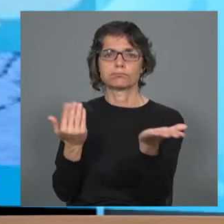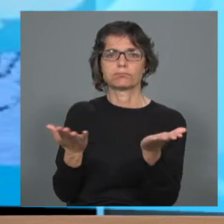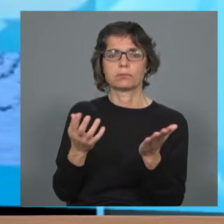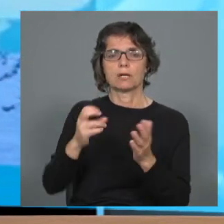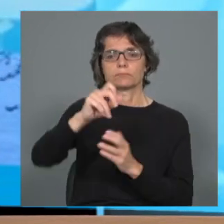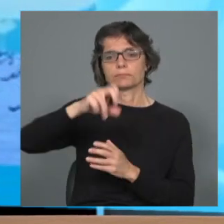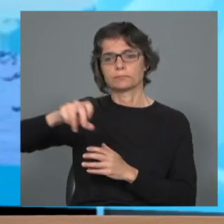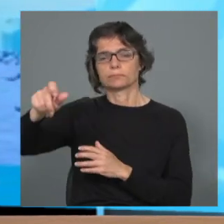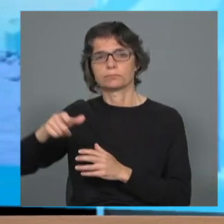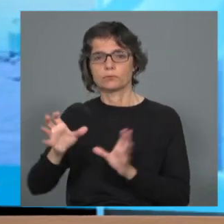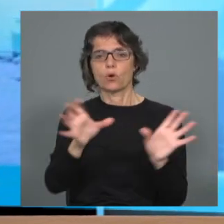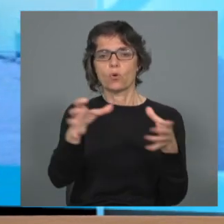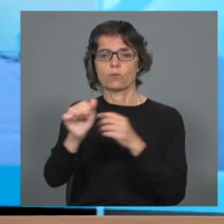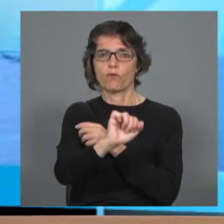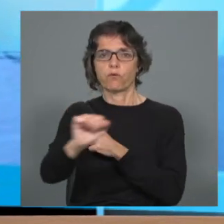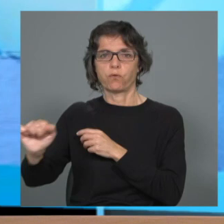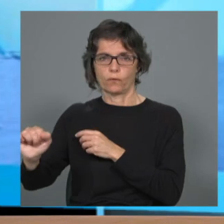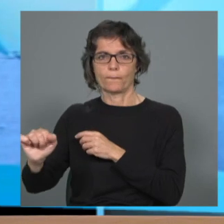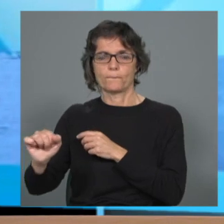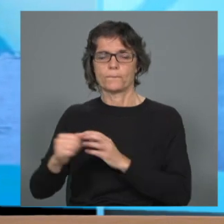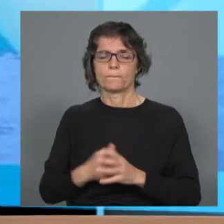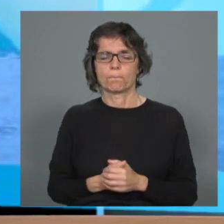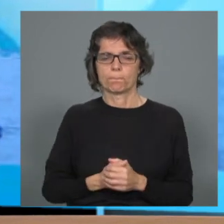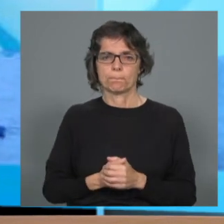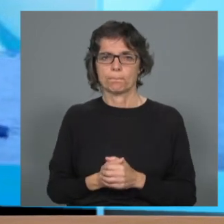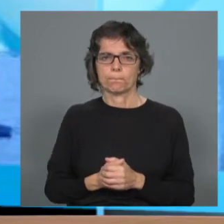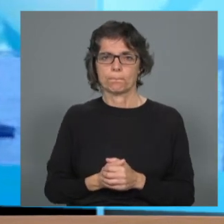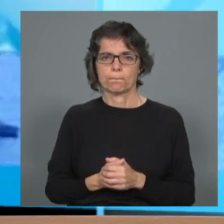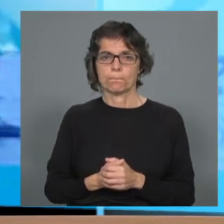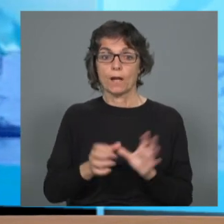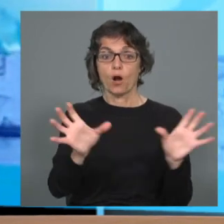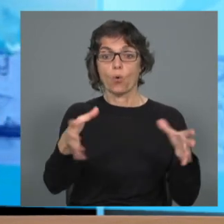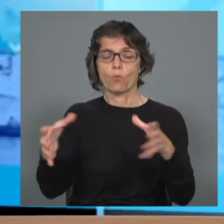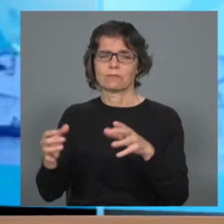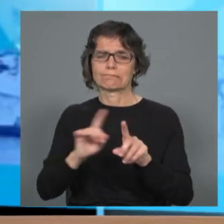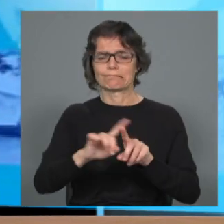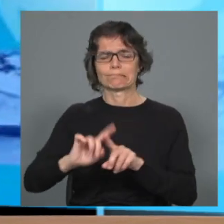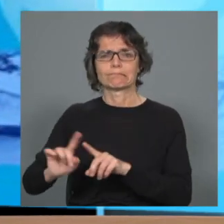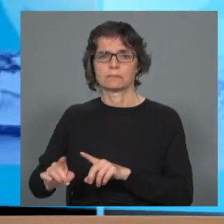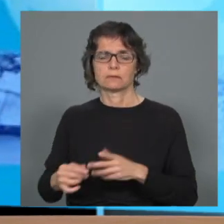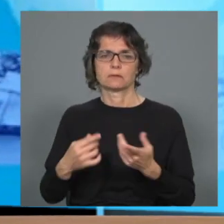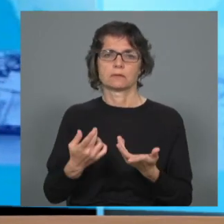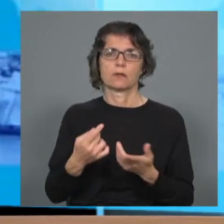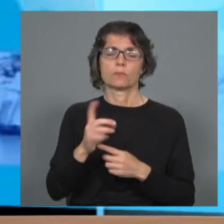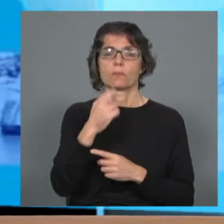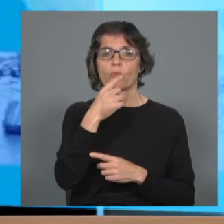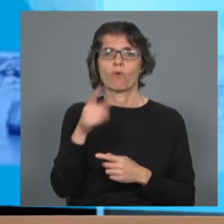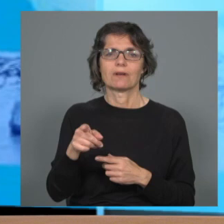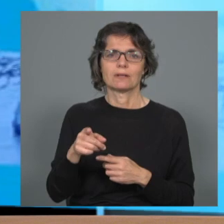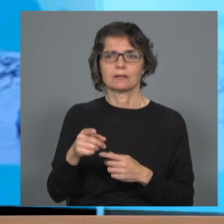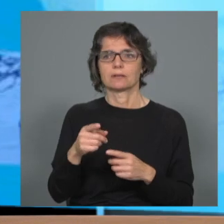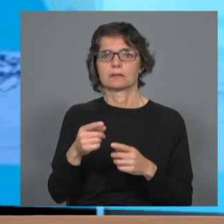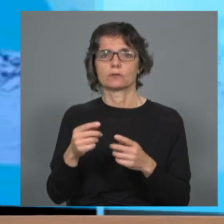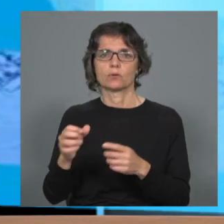de cada mãe, conseguirmos fazer este apoio. As comunidades são diferentes, o Eiras não é, por exemplo, parecido a